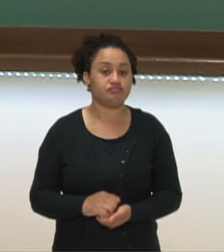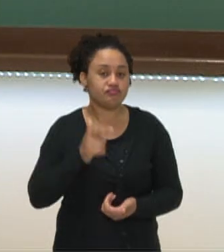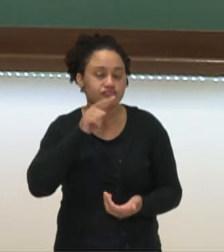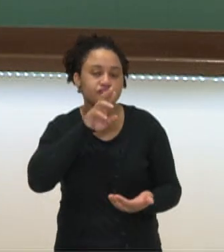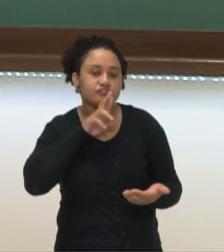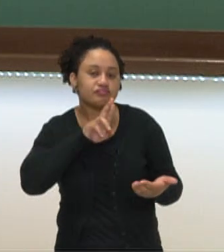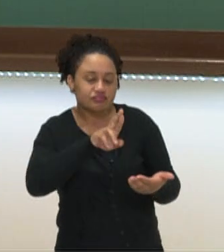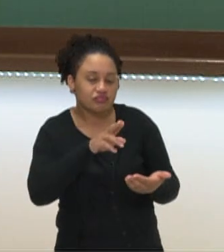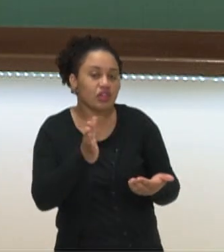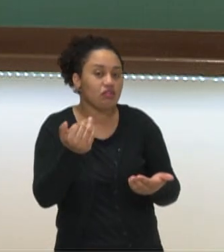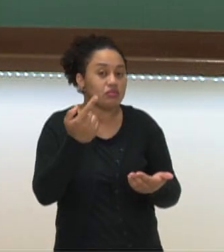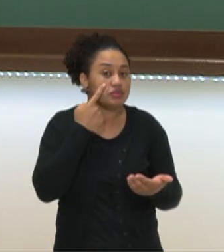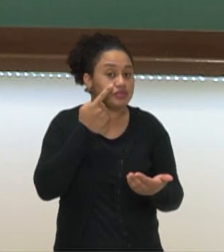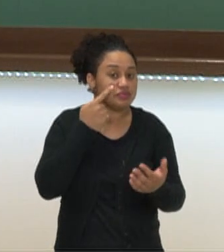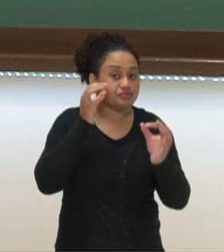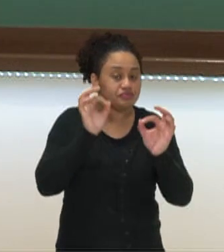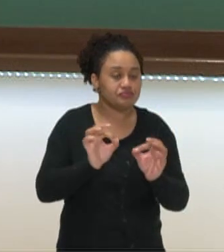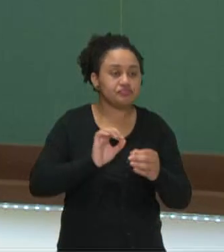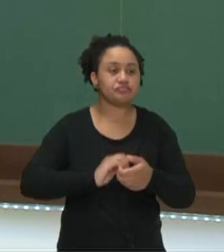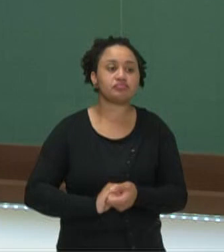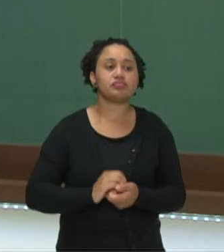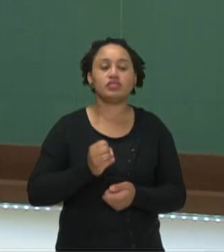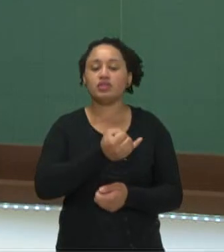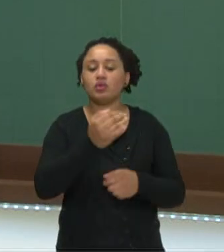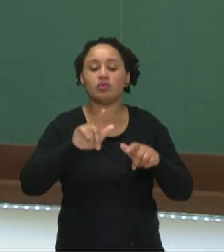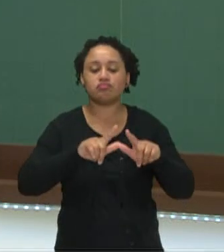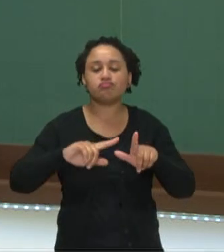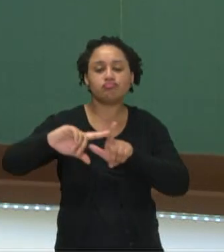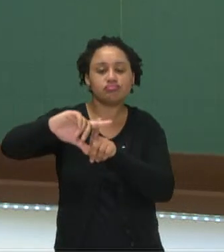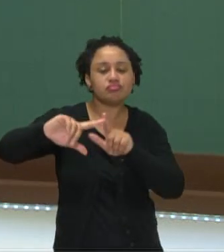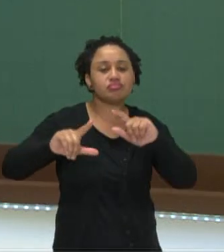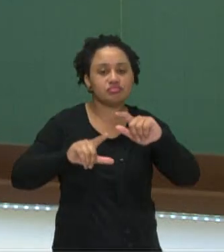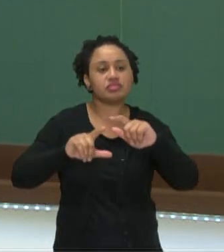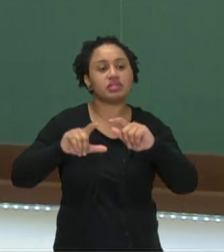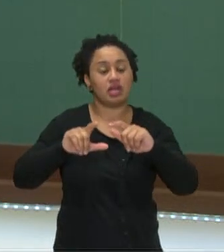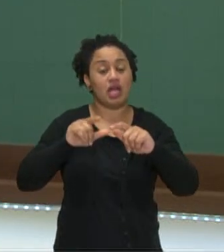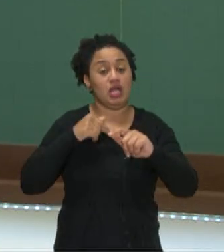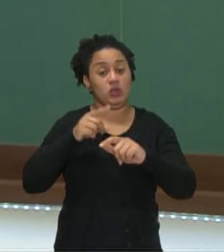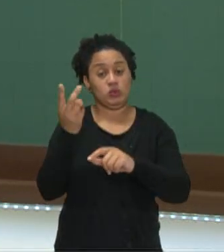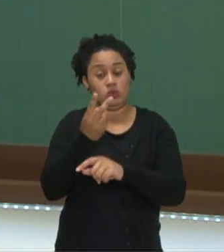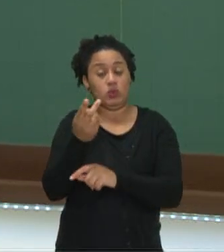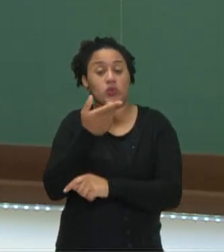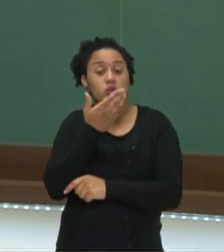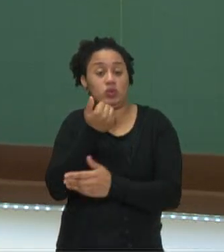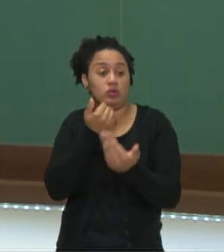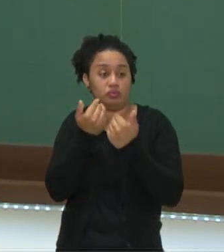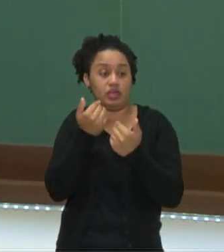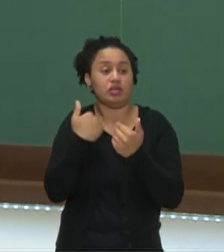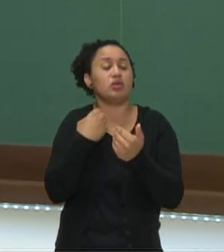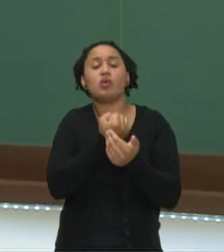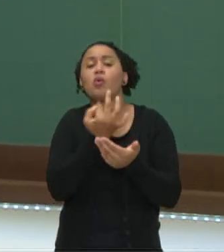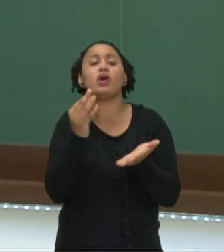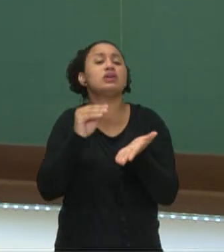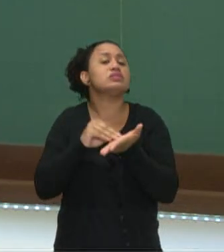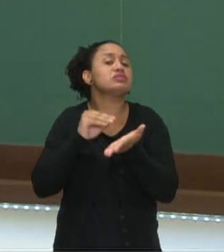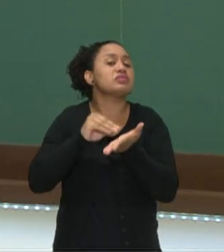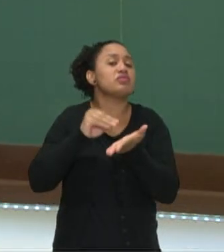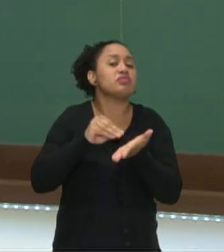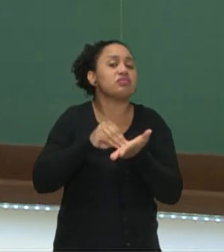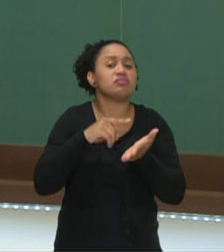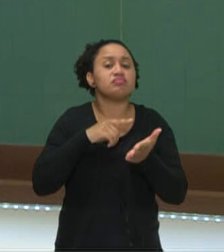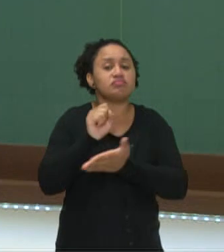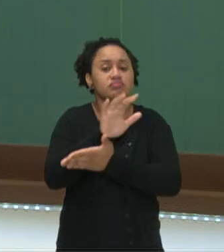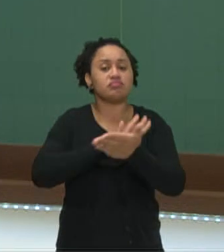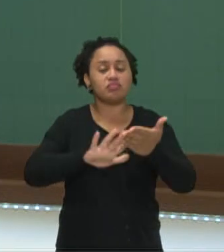Respondeu? Vamos verificar. Quantos pedaços Antônio e a namorada comeram? Então, quantas fatias estão faltando nessa